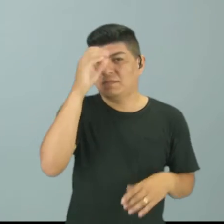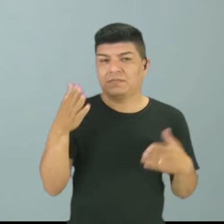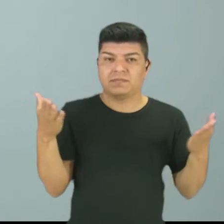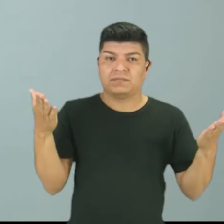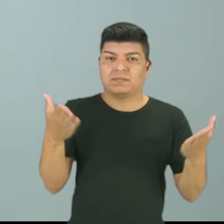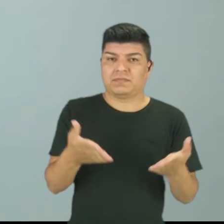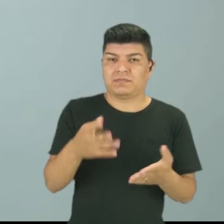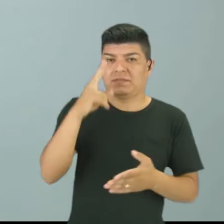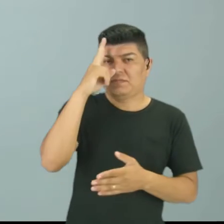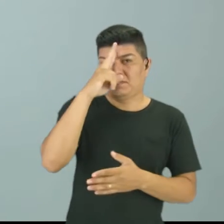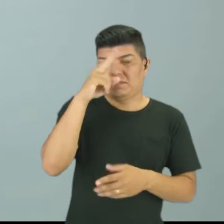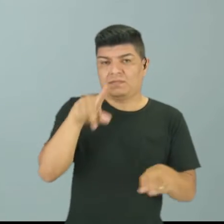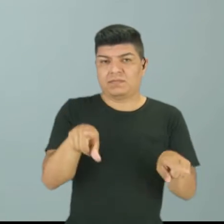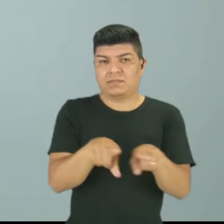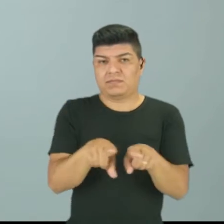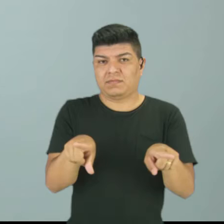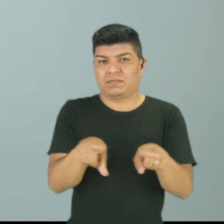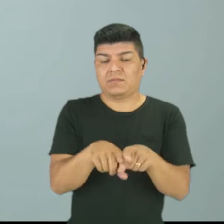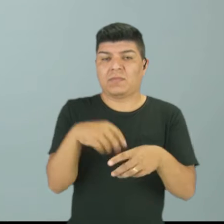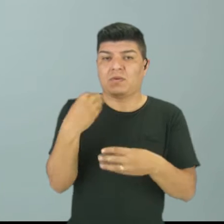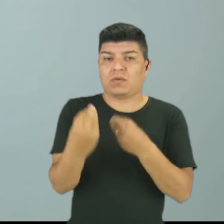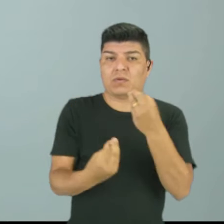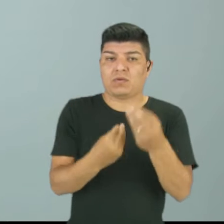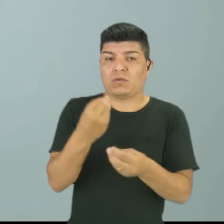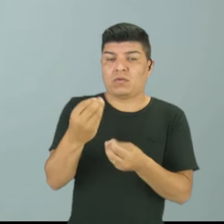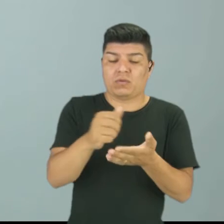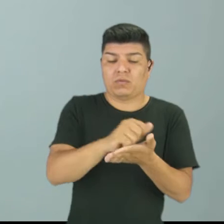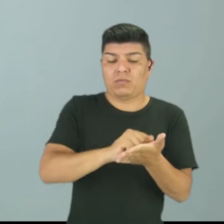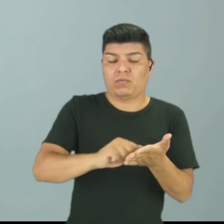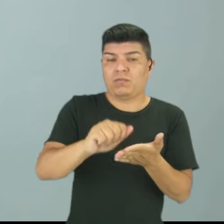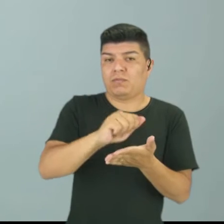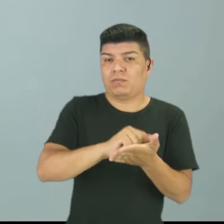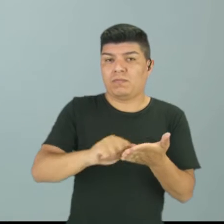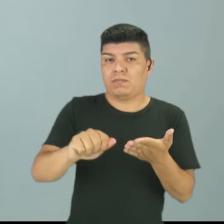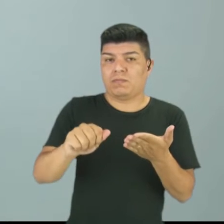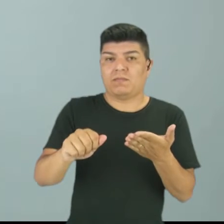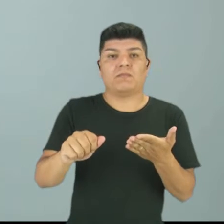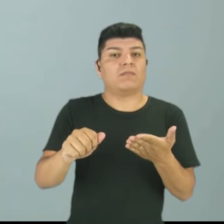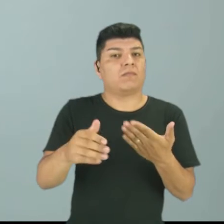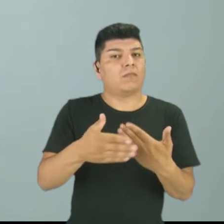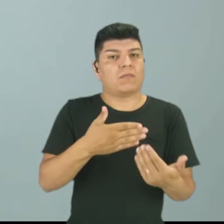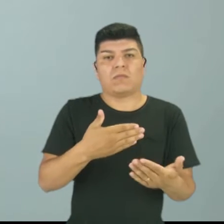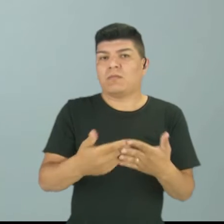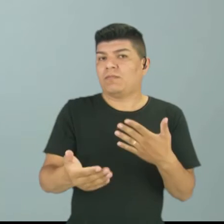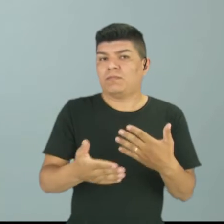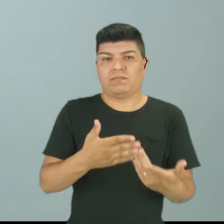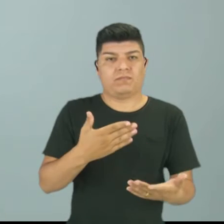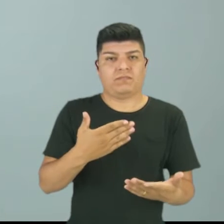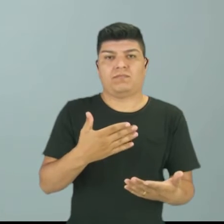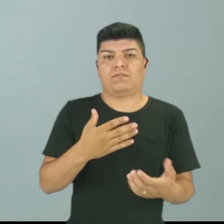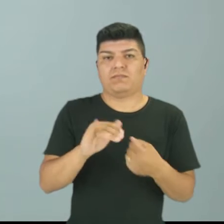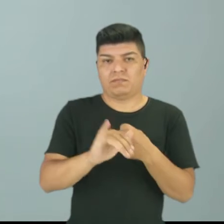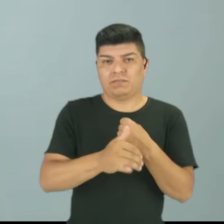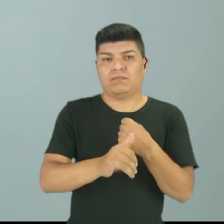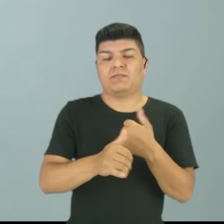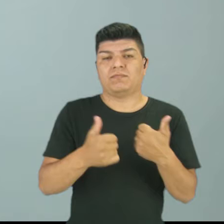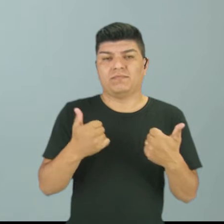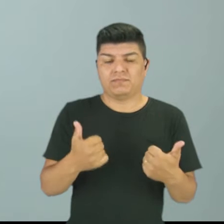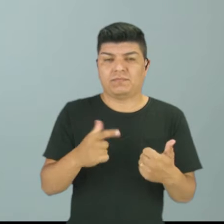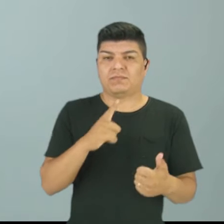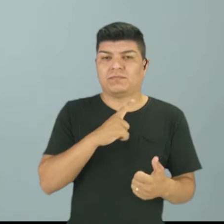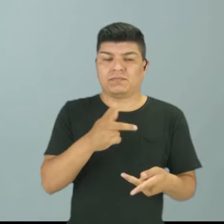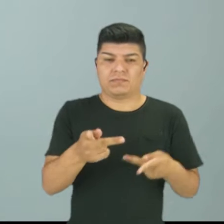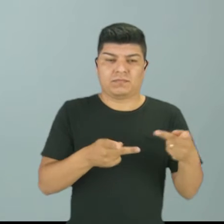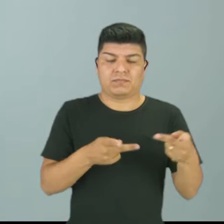agora ou refletir é como escrever qualquer uma dessas, tá certo? Que tem